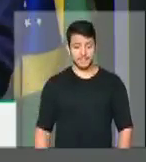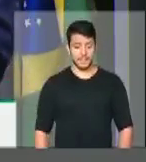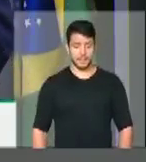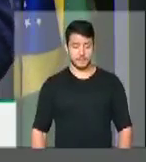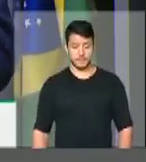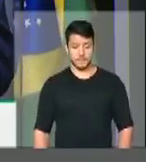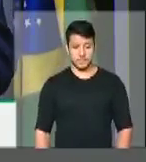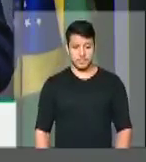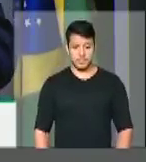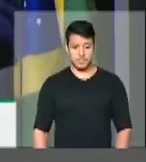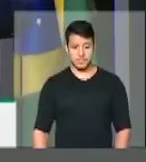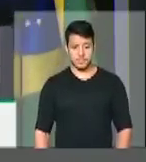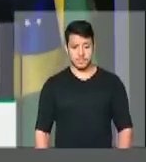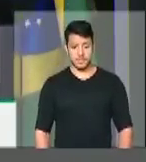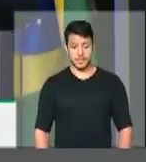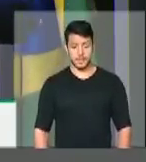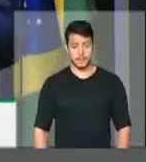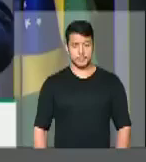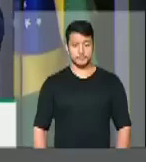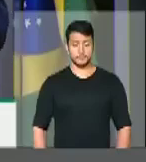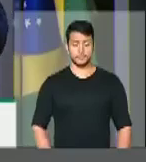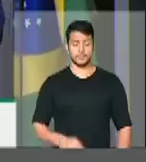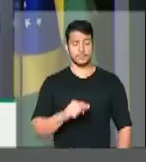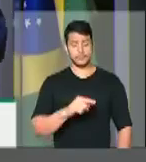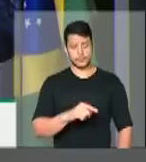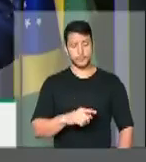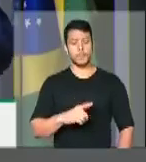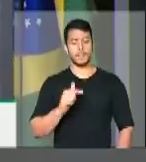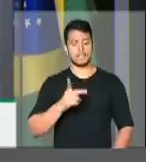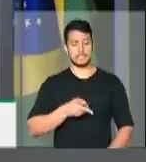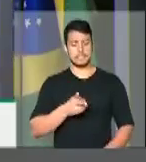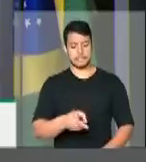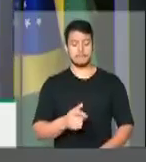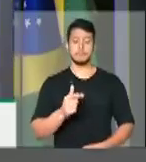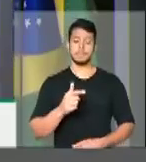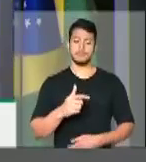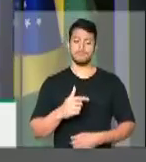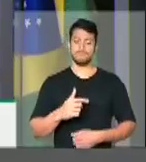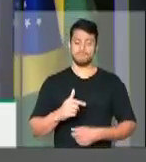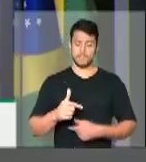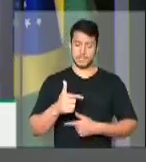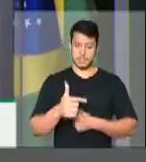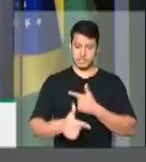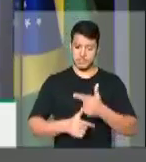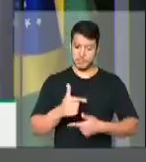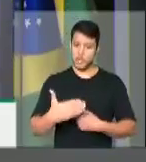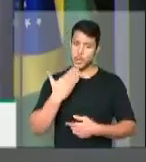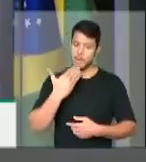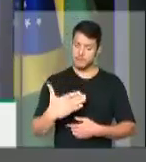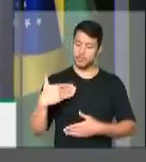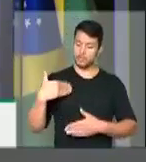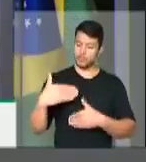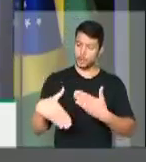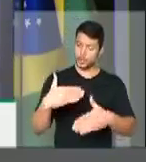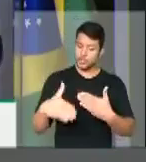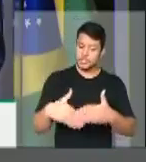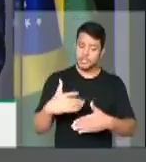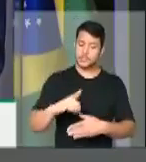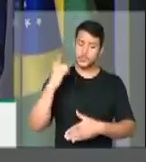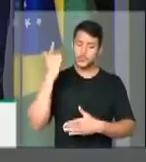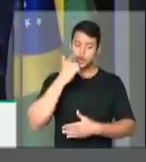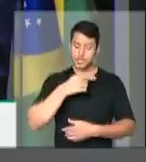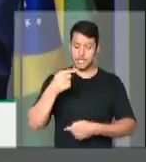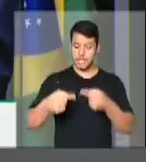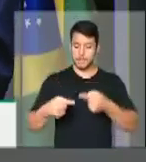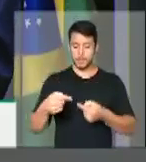que dizia que se tinha falado em Petrópolis e que Petrópolis fez falta em determinados momentos dramáticos da história, da evolução, do processo de abertura